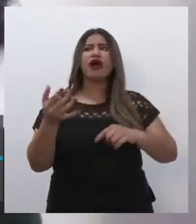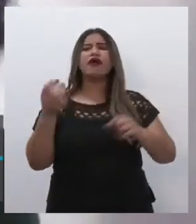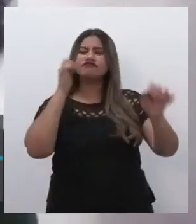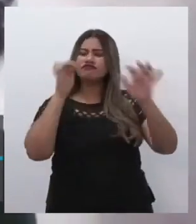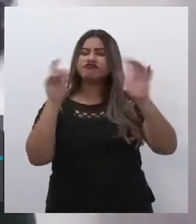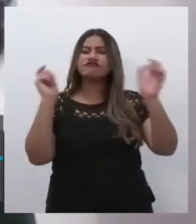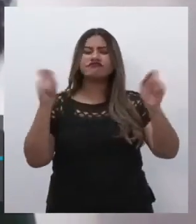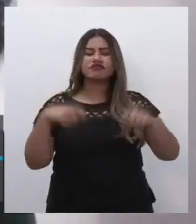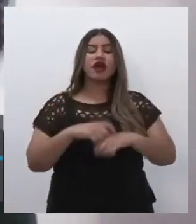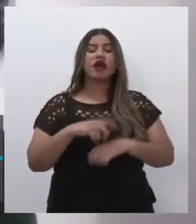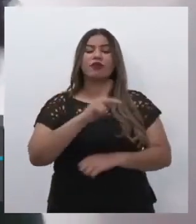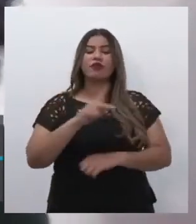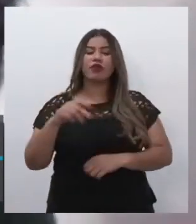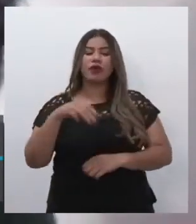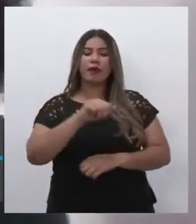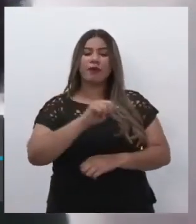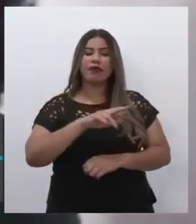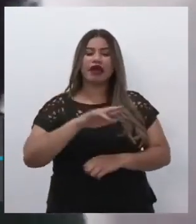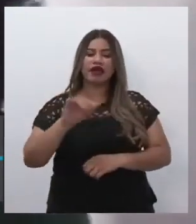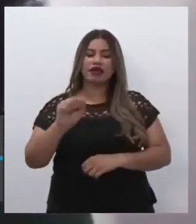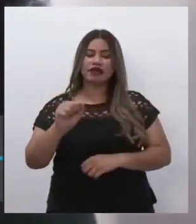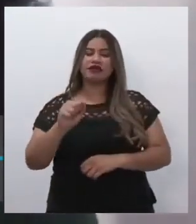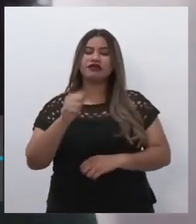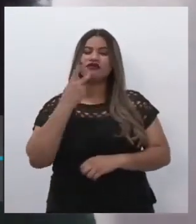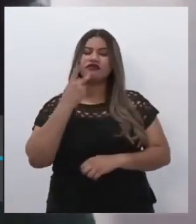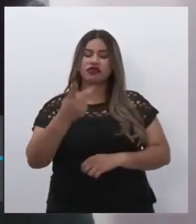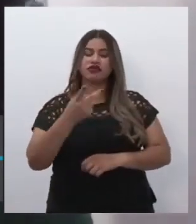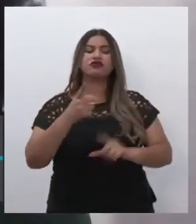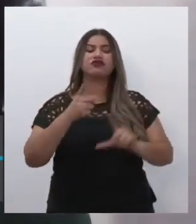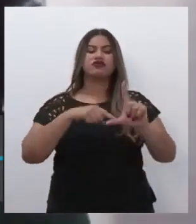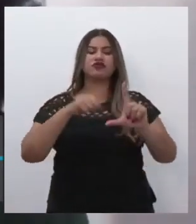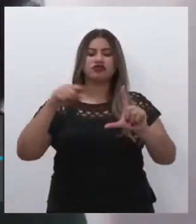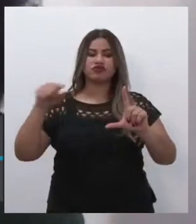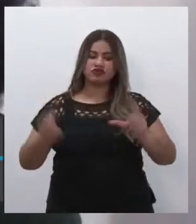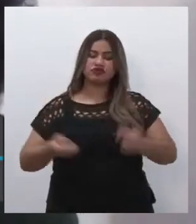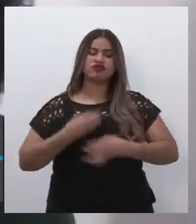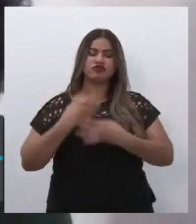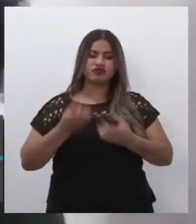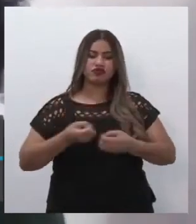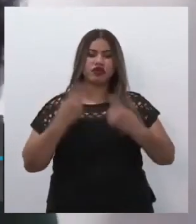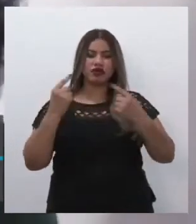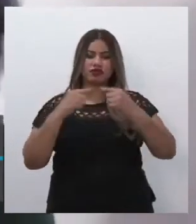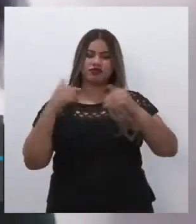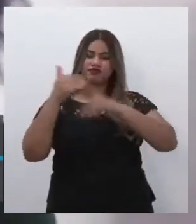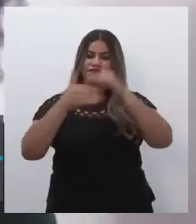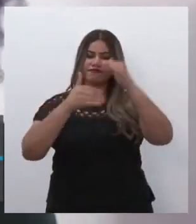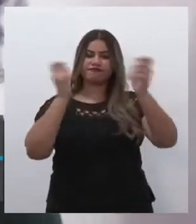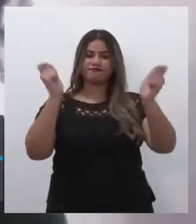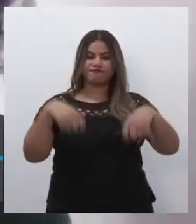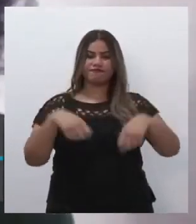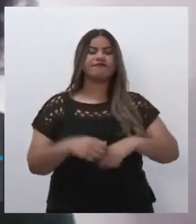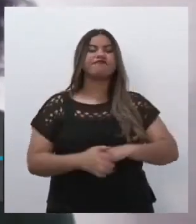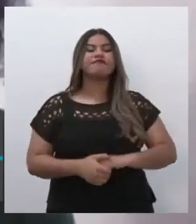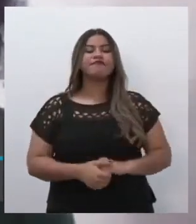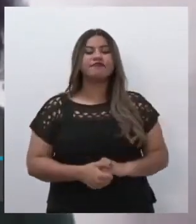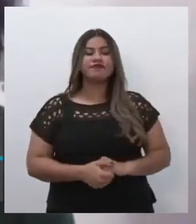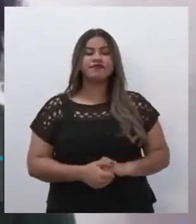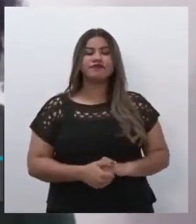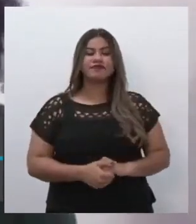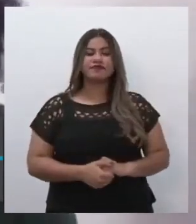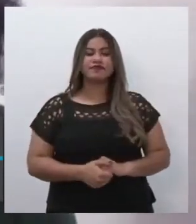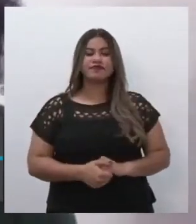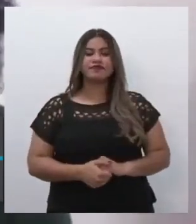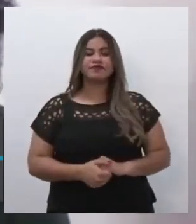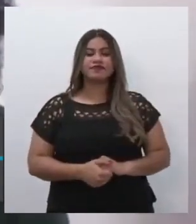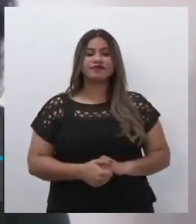que acontecesse algum outro infográfico, para que eles desenvolvessem um outro infográfico.